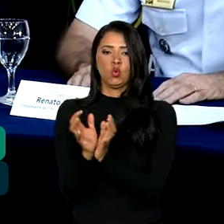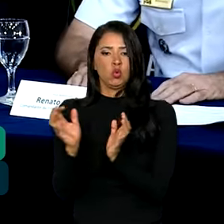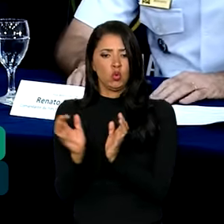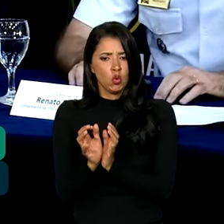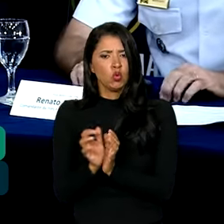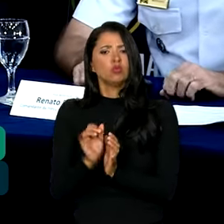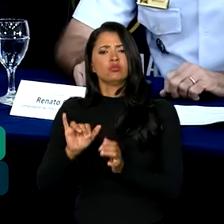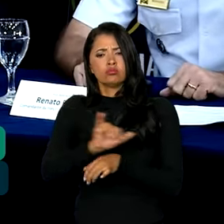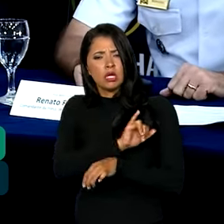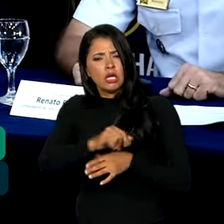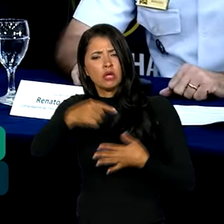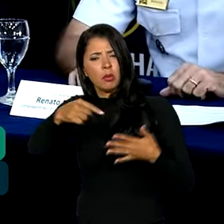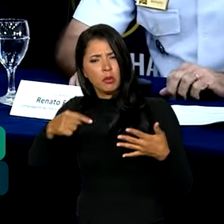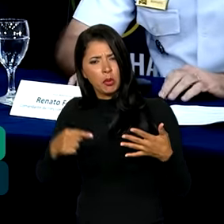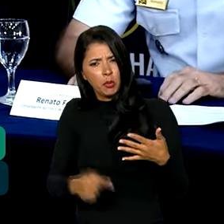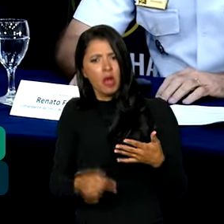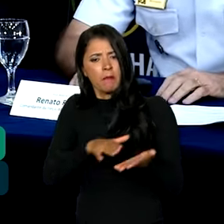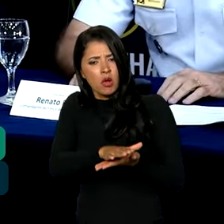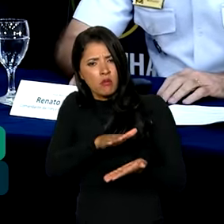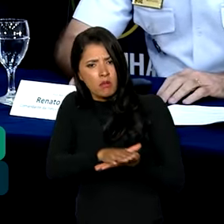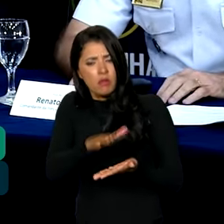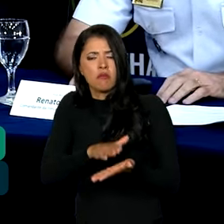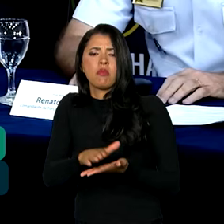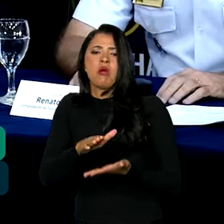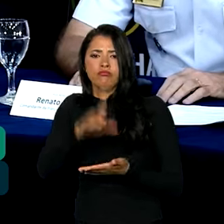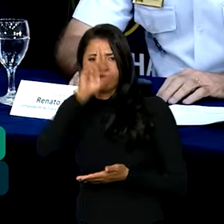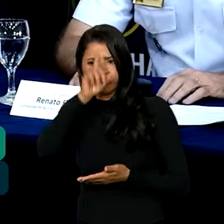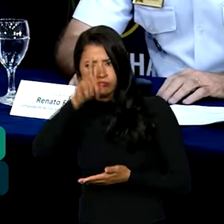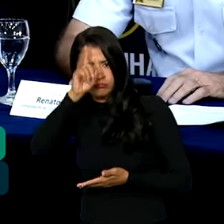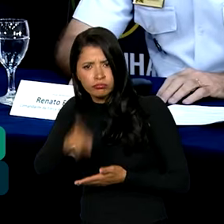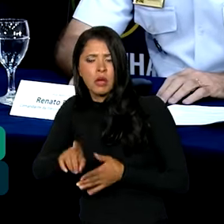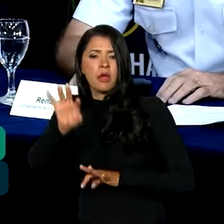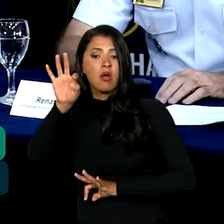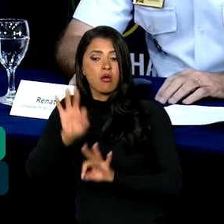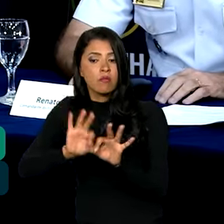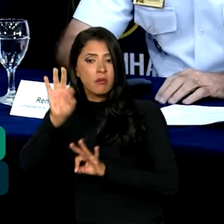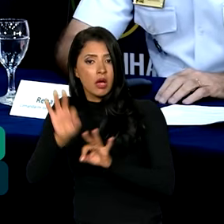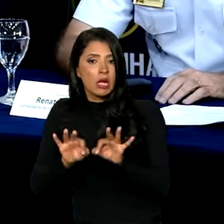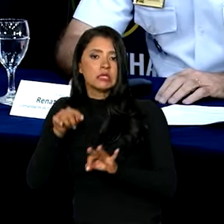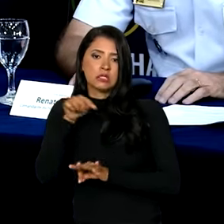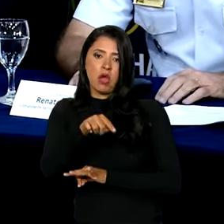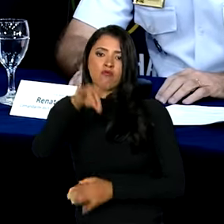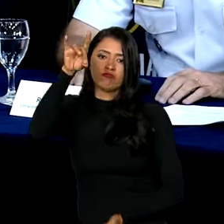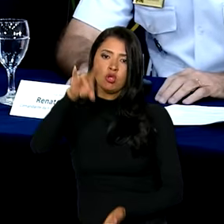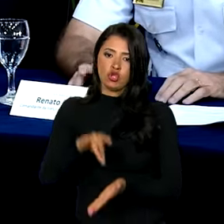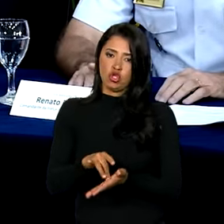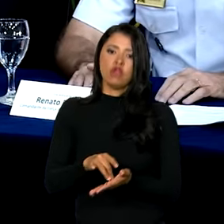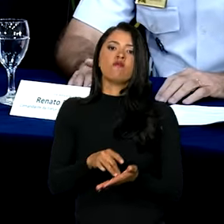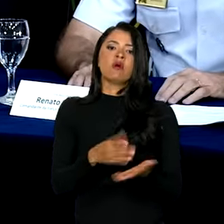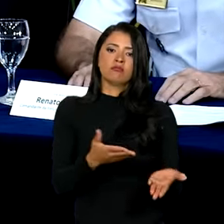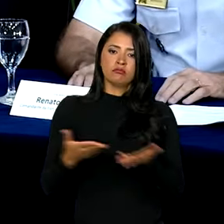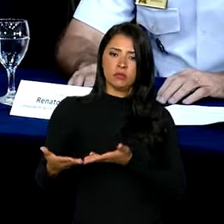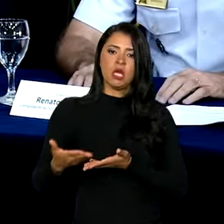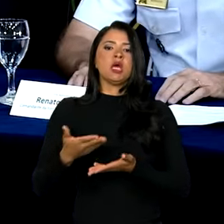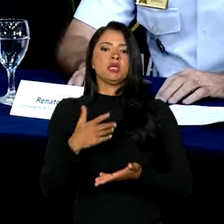série de medidas foram publicadas em preparação à efetiva chegada da Força-Tarefa.